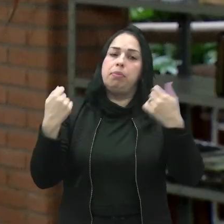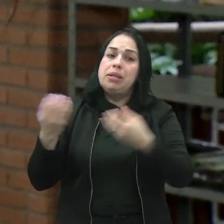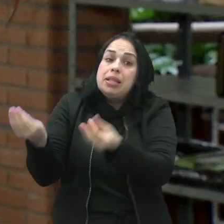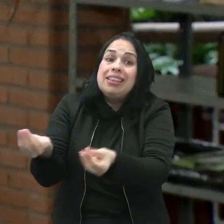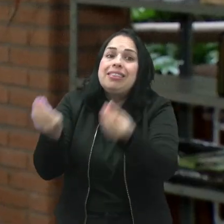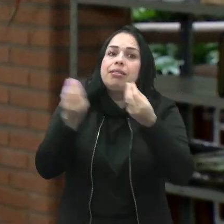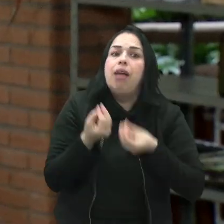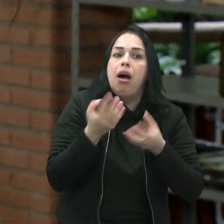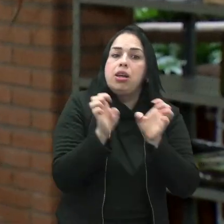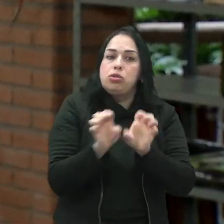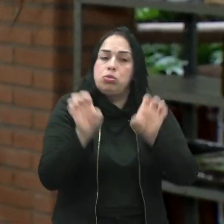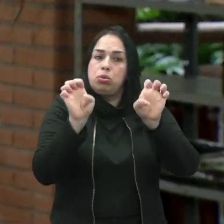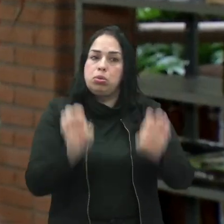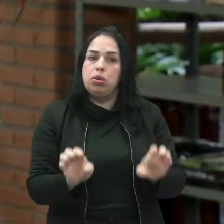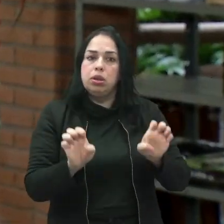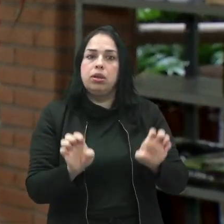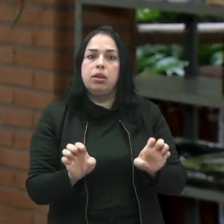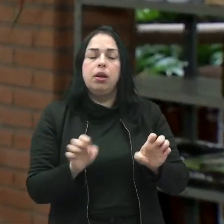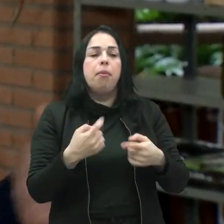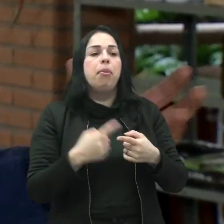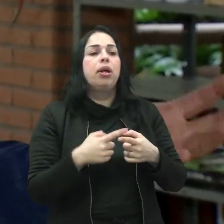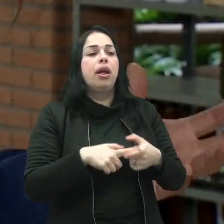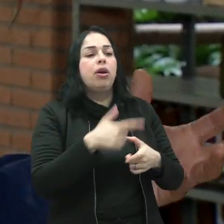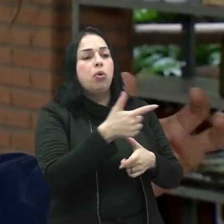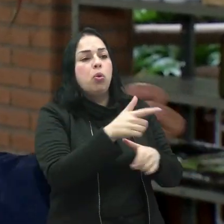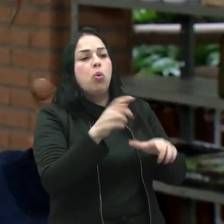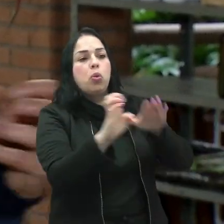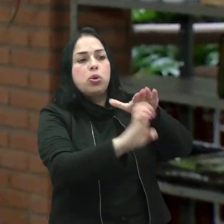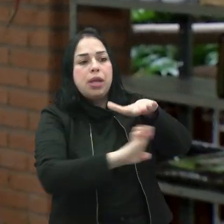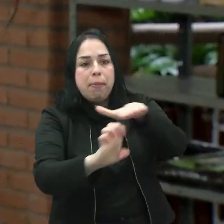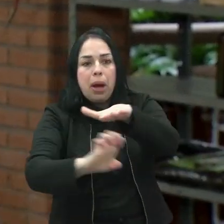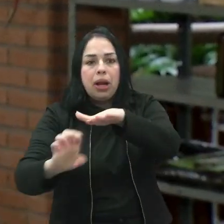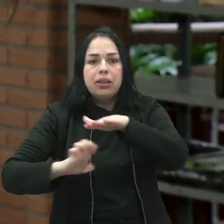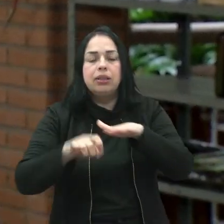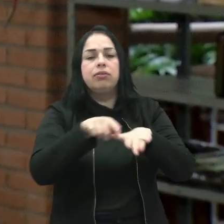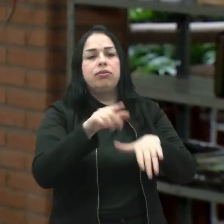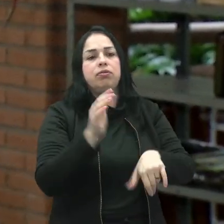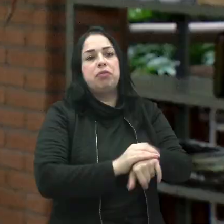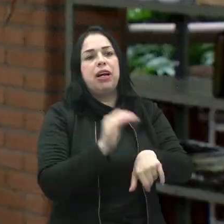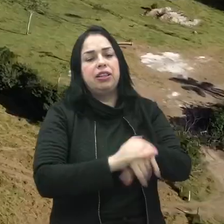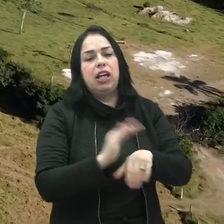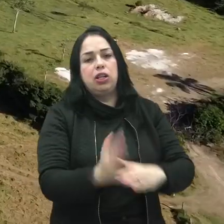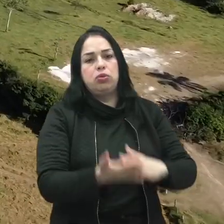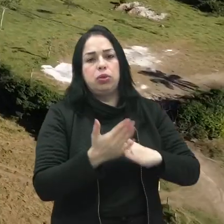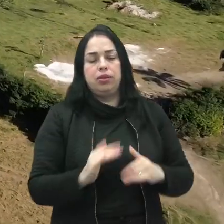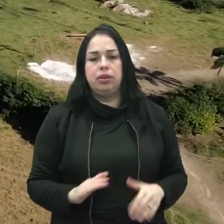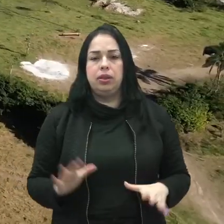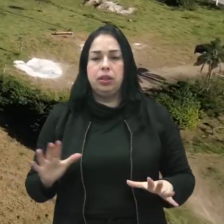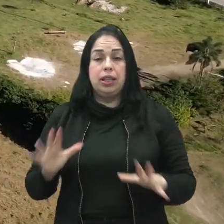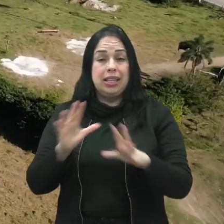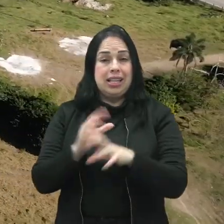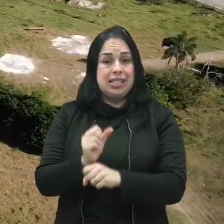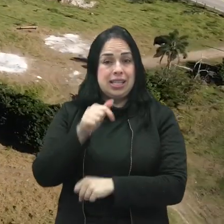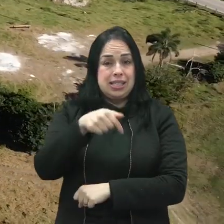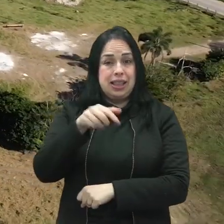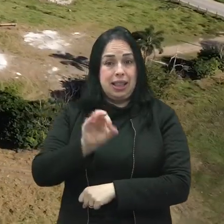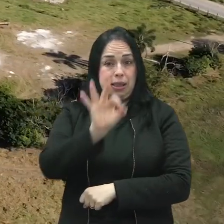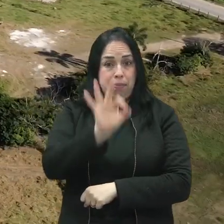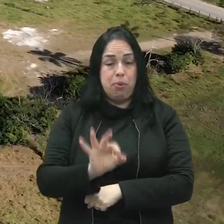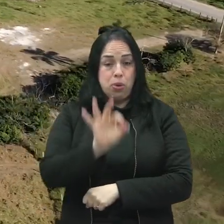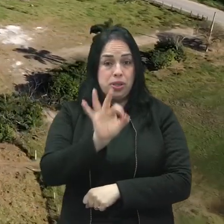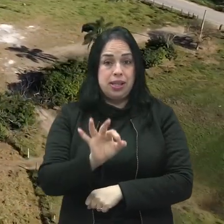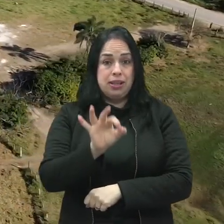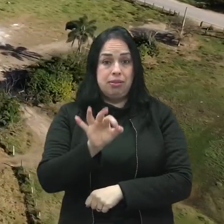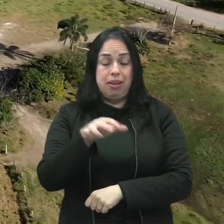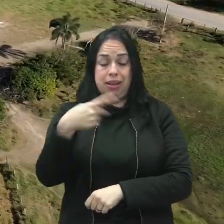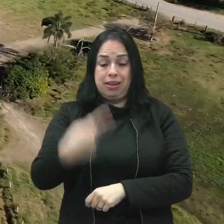precisa gerar essa infraestrutura para que os empreendedores possam vir e fazer. Aproximadamente 70%